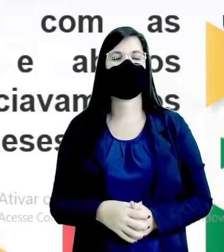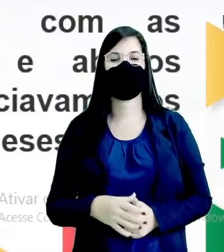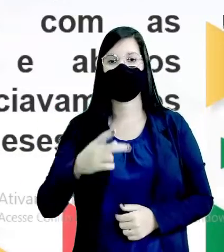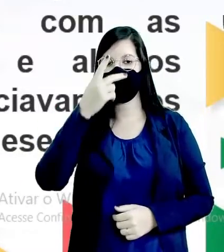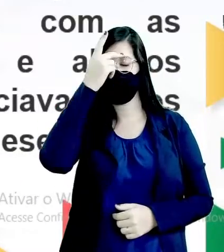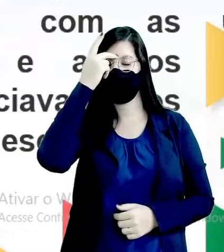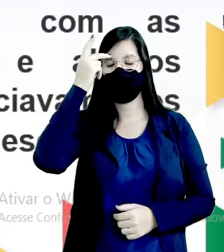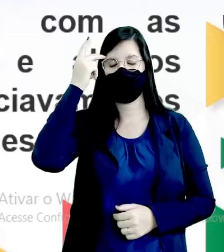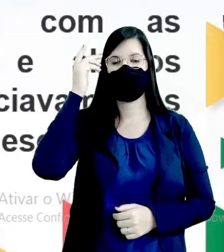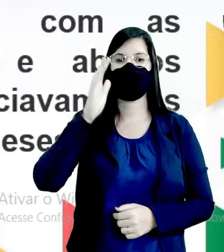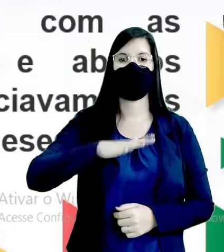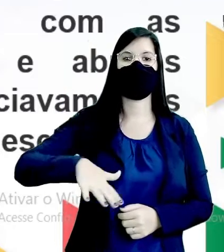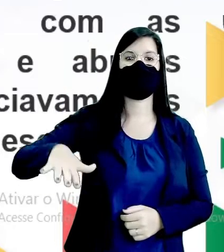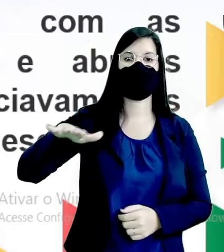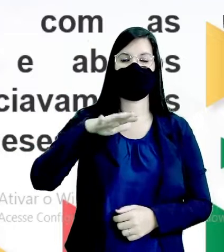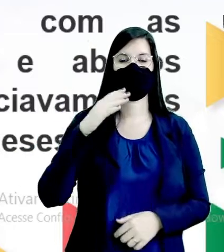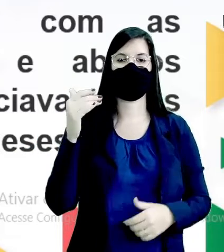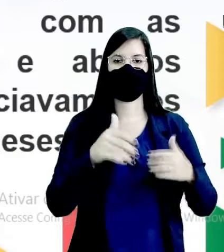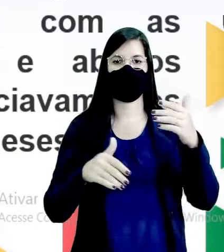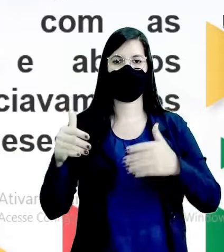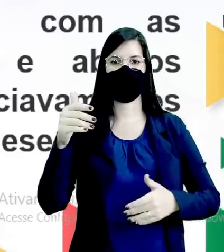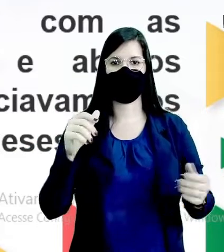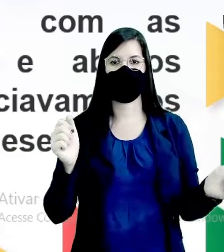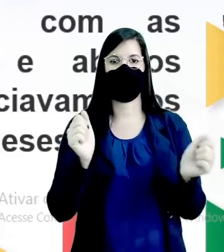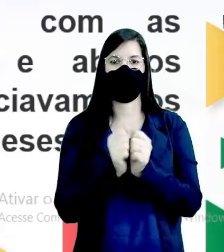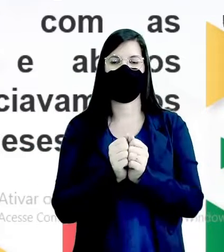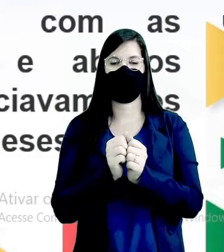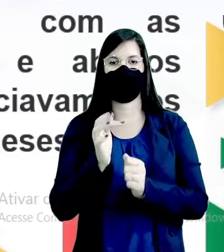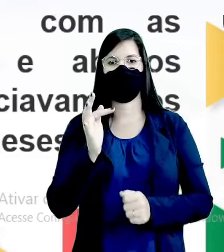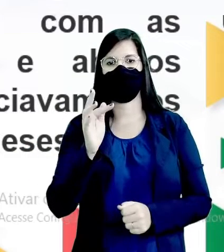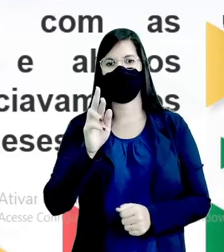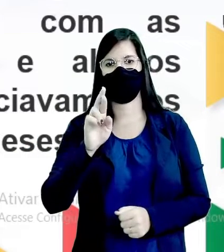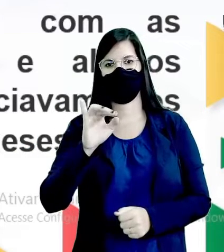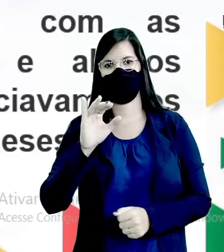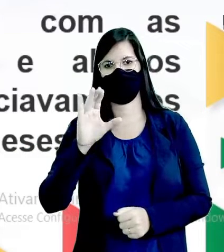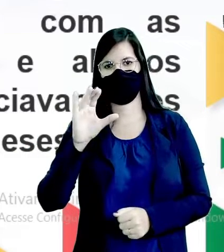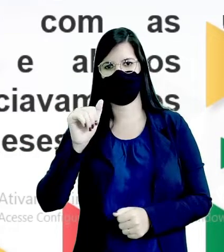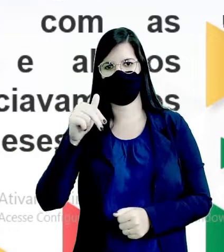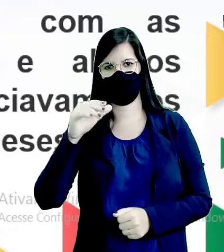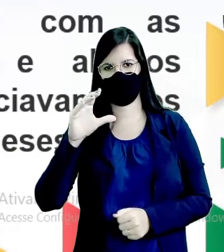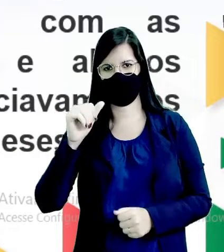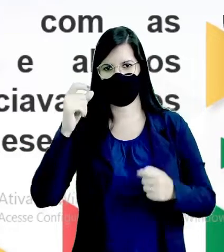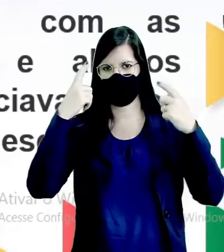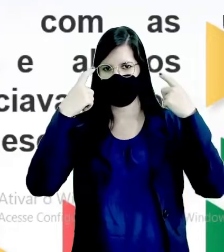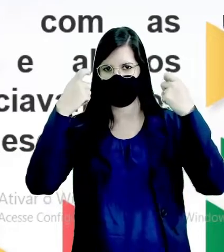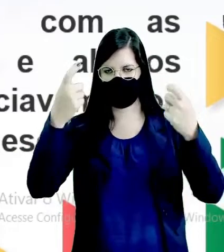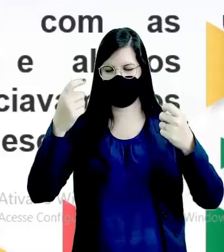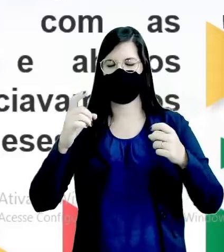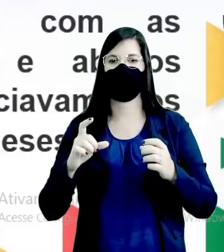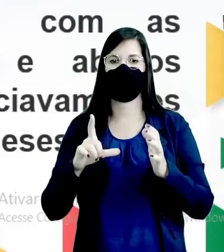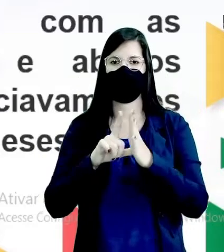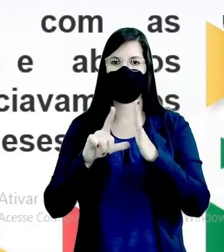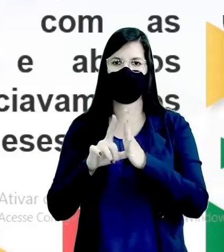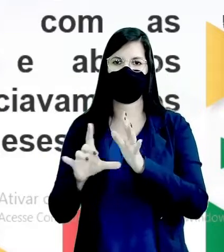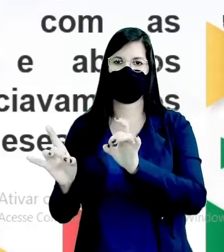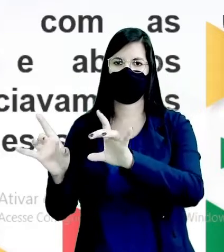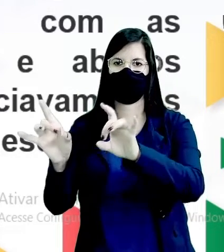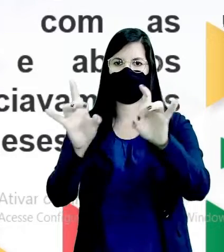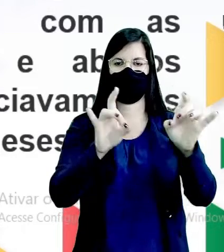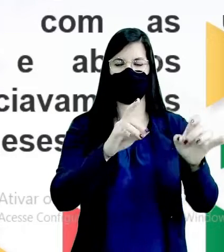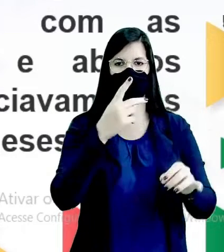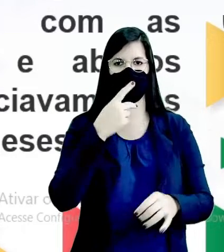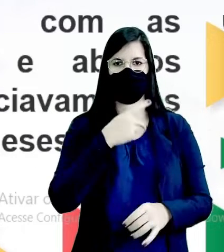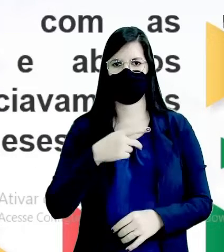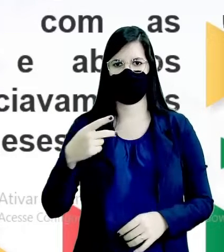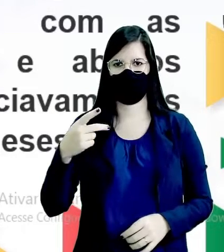exatamente que participou junto com o Frei Caneca e outros dessa revolução, que foram comerciantes, padres, alguns oficiais, senhores